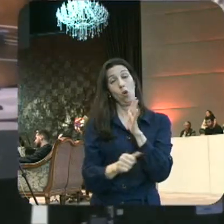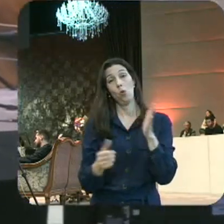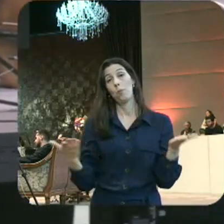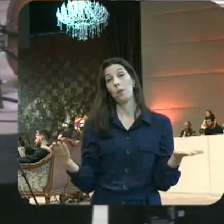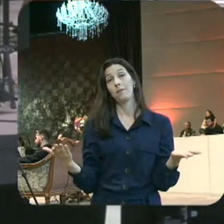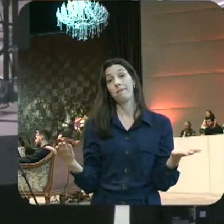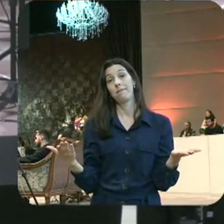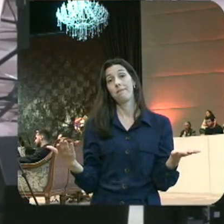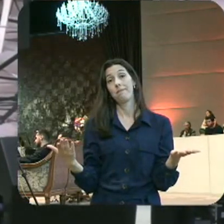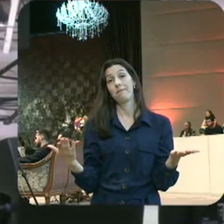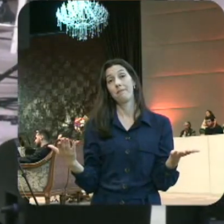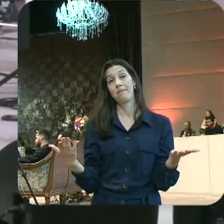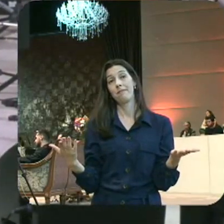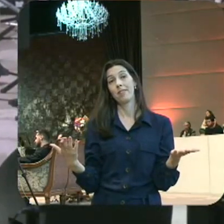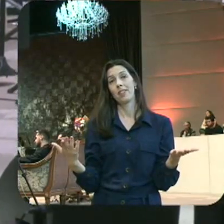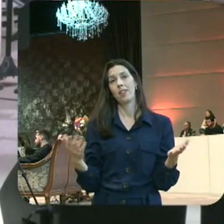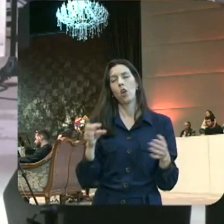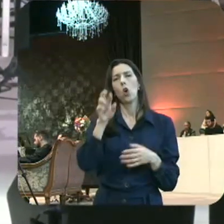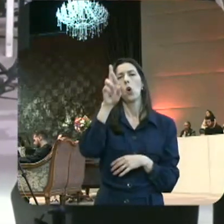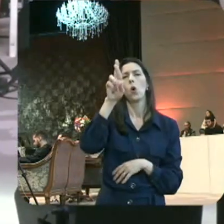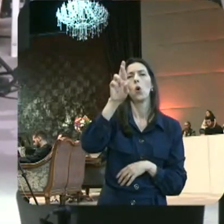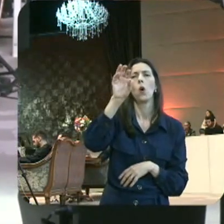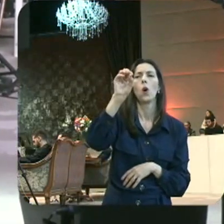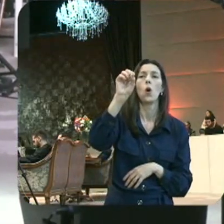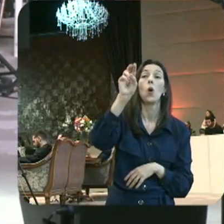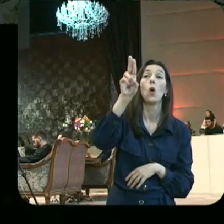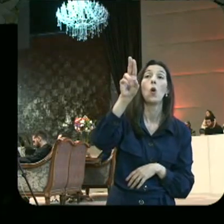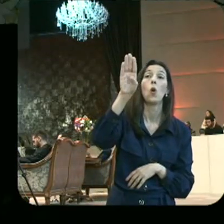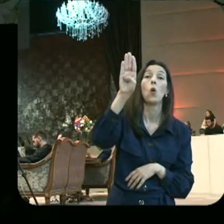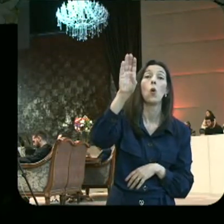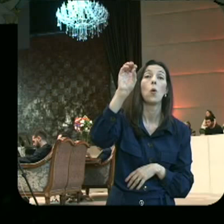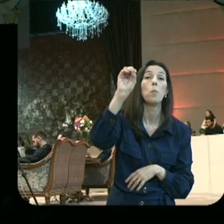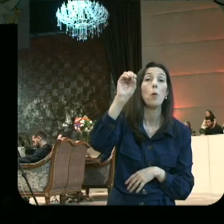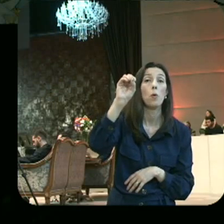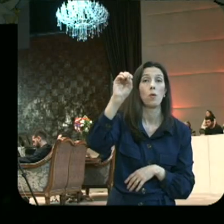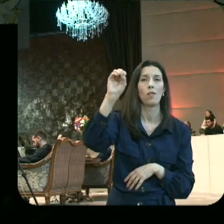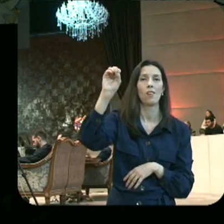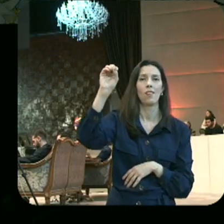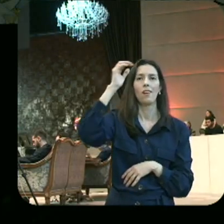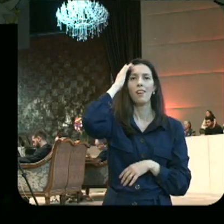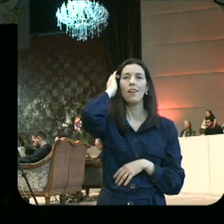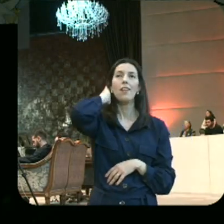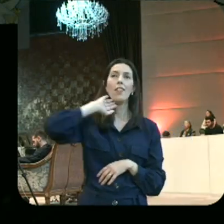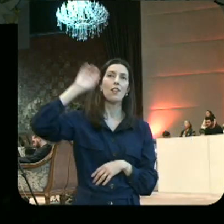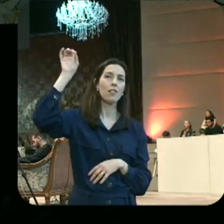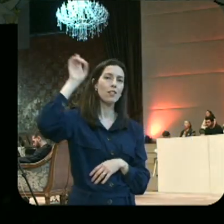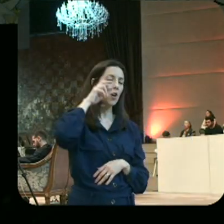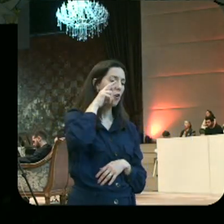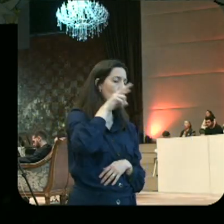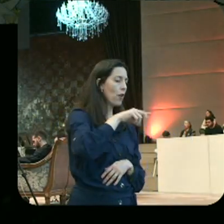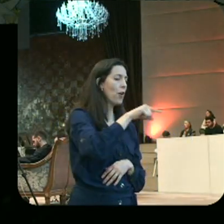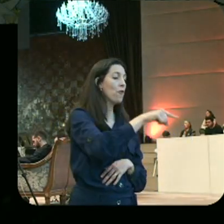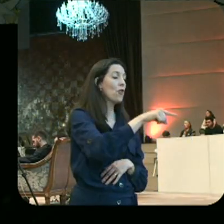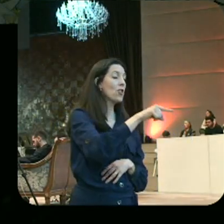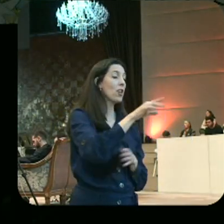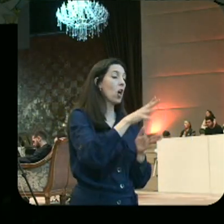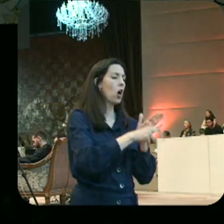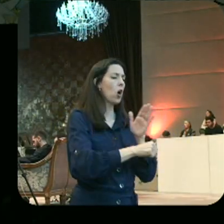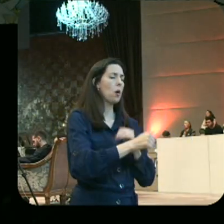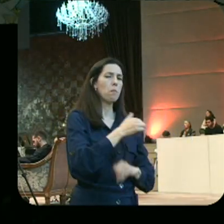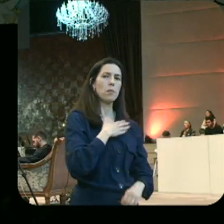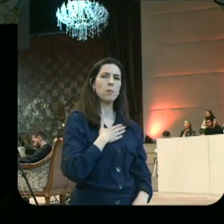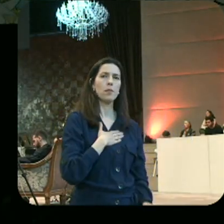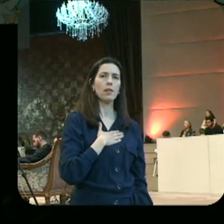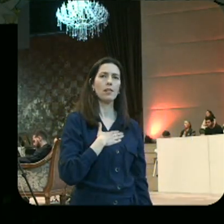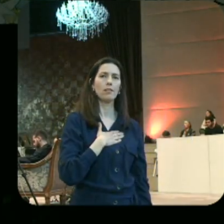É roubo. E quando você é ladrão aos olhos de Deus, as consequências da sua